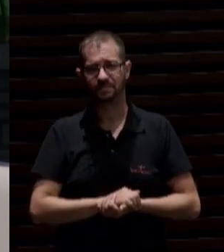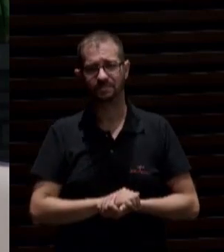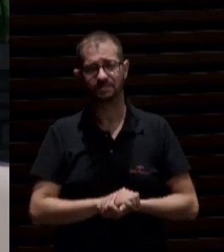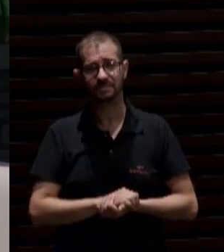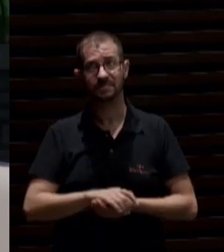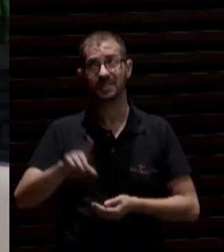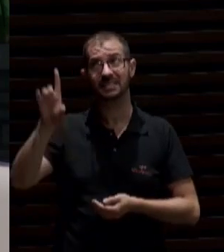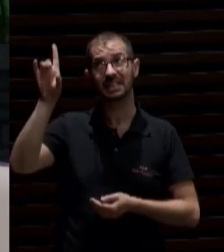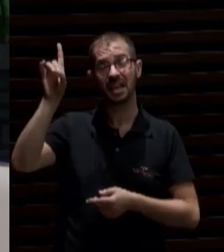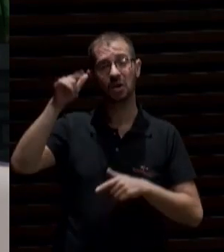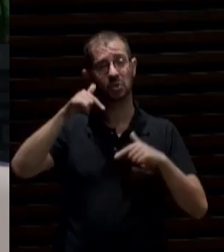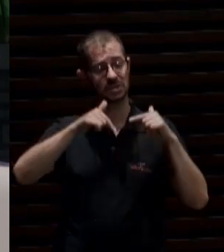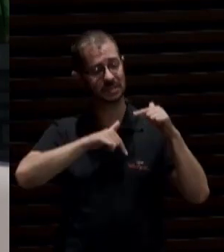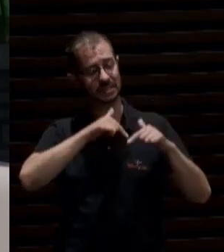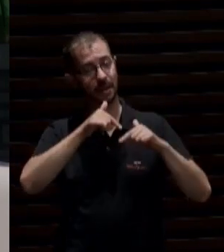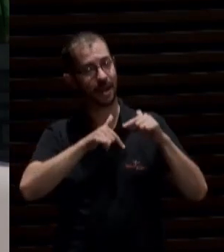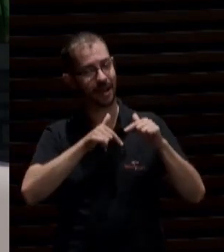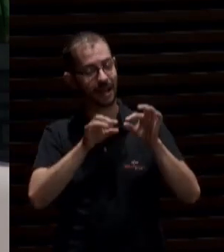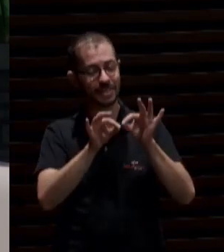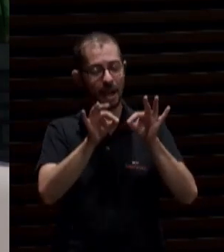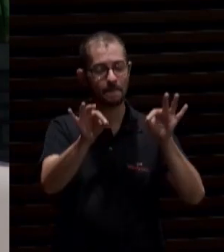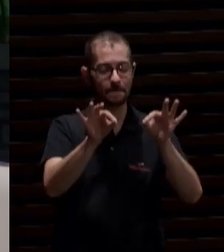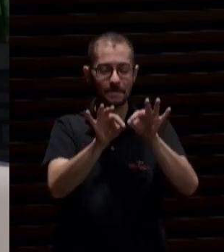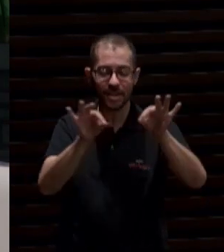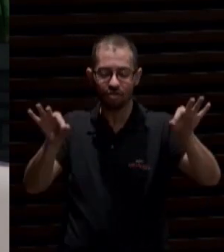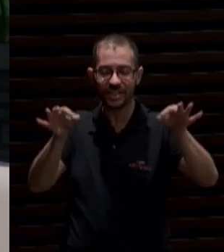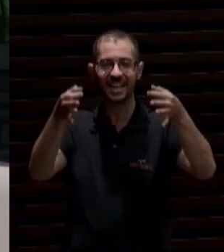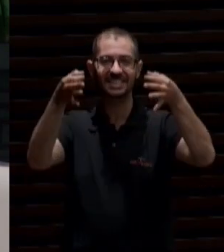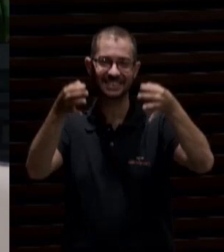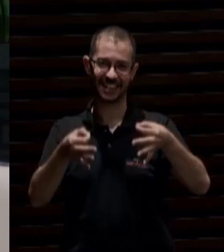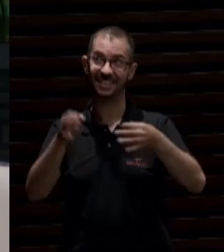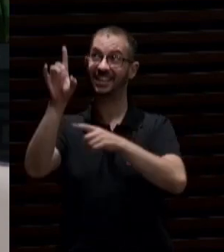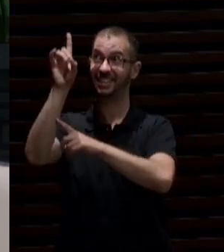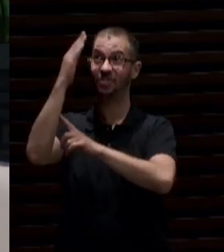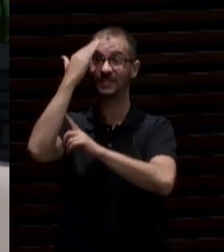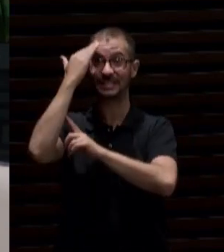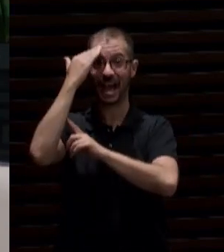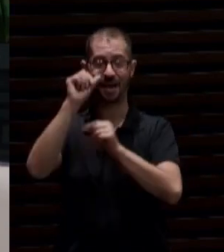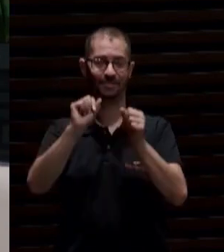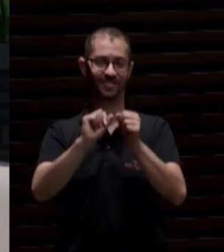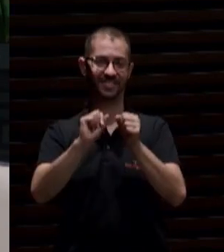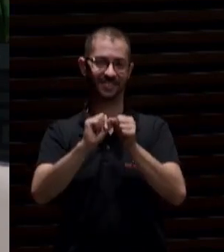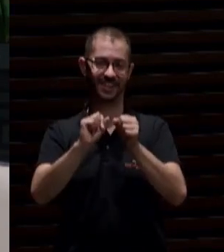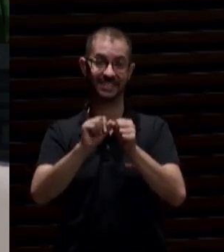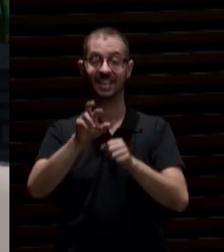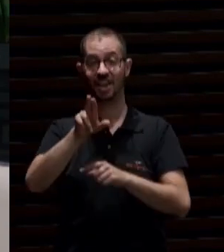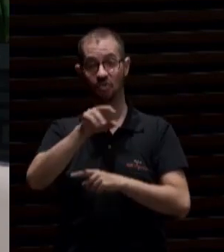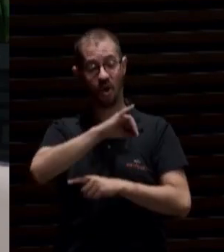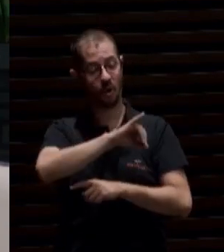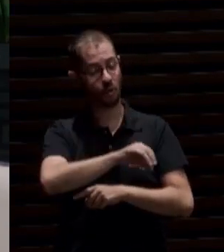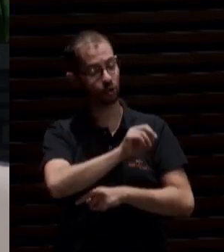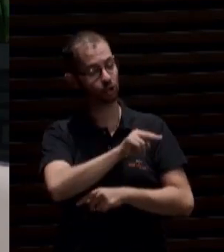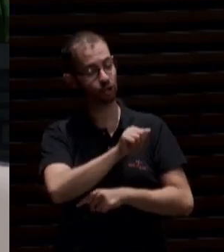Se Deus trabalha na medida certa, e Ele o faz porque Ele sabe o que Ele faz, assim como Jonas,